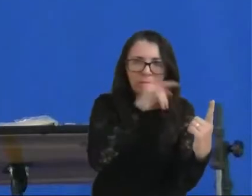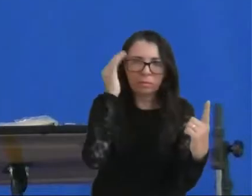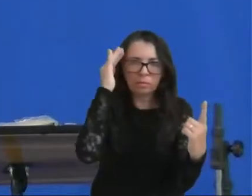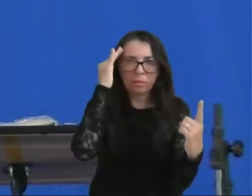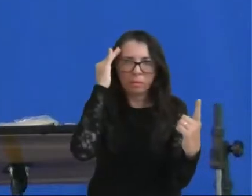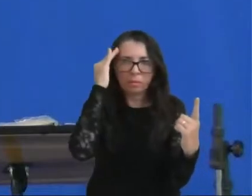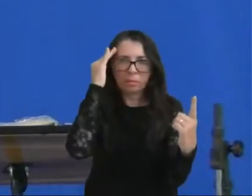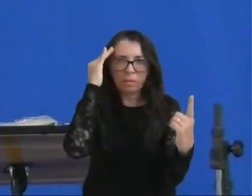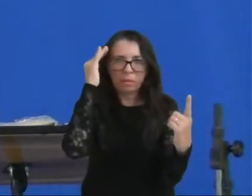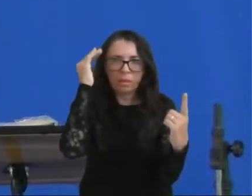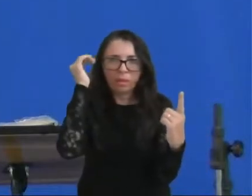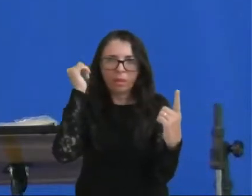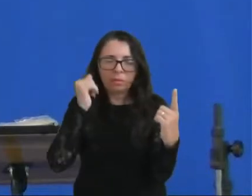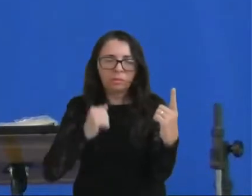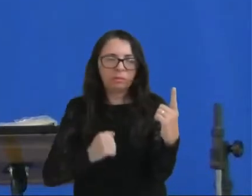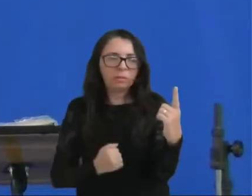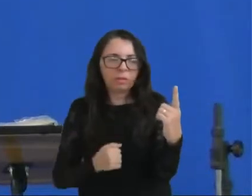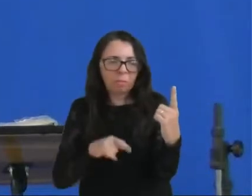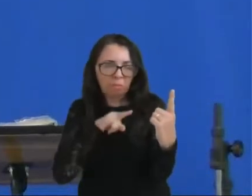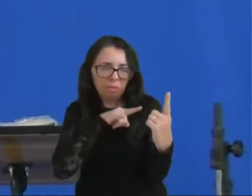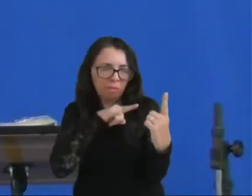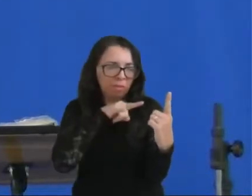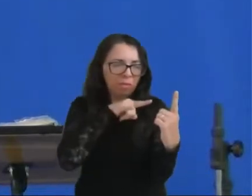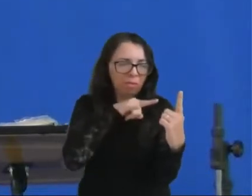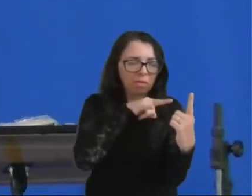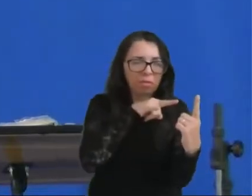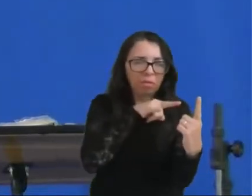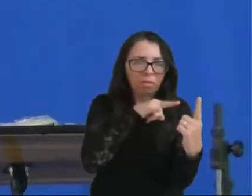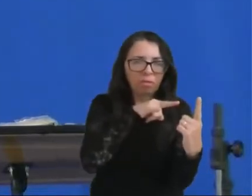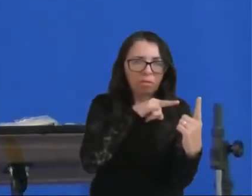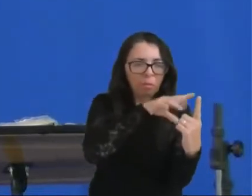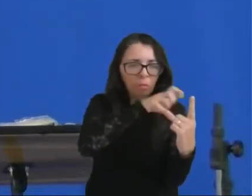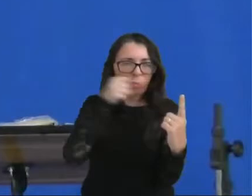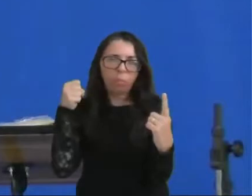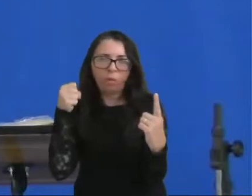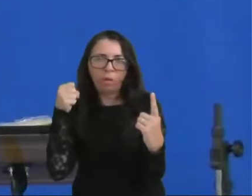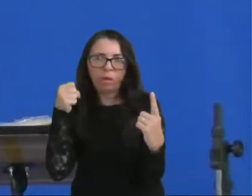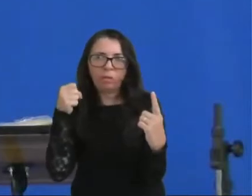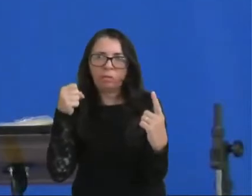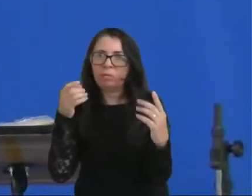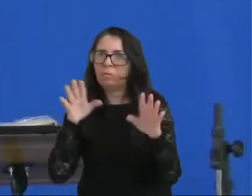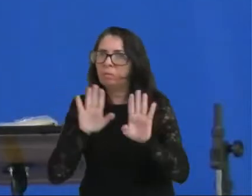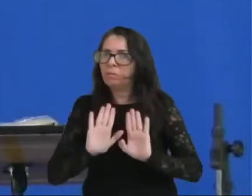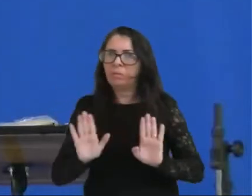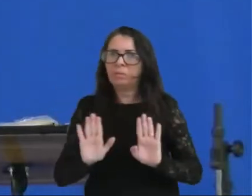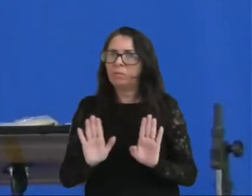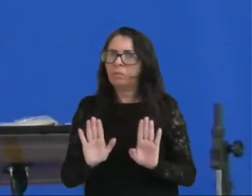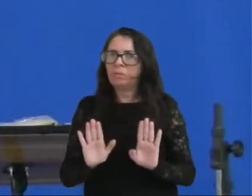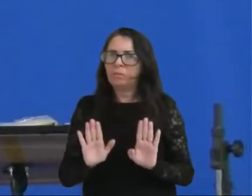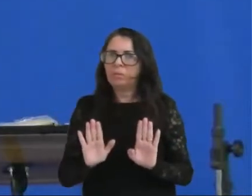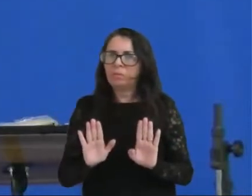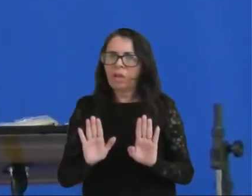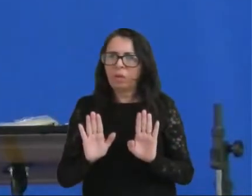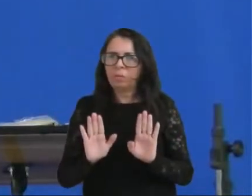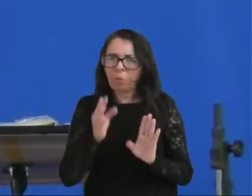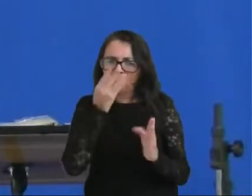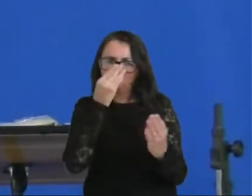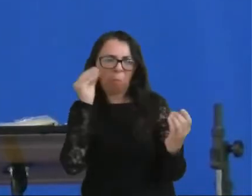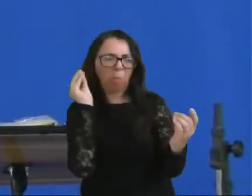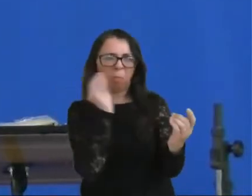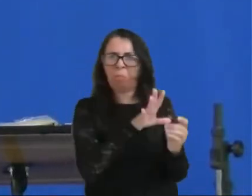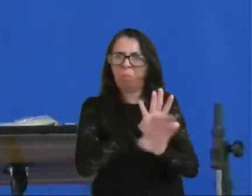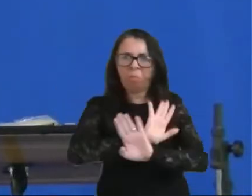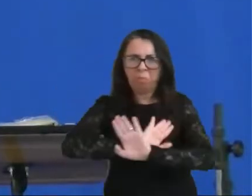Paulo visitou a cidade de Éfeso mais ou menos por volta de 52 depois de Cristo. Paulo escreveu